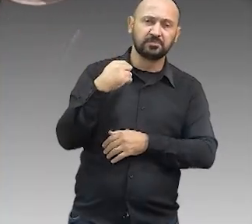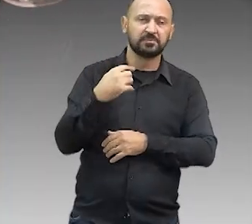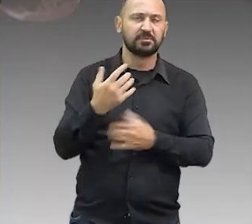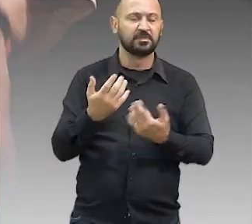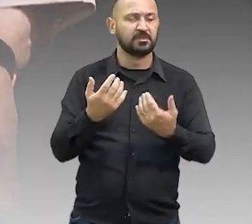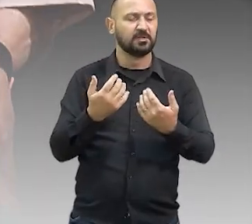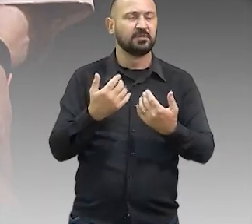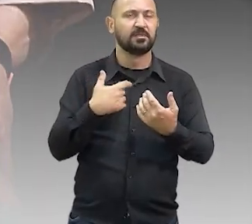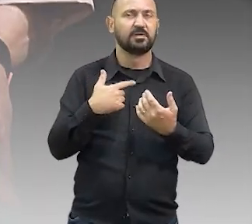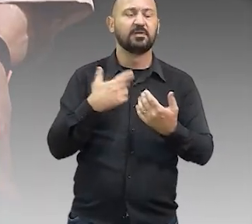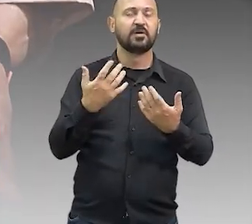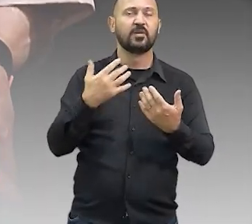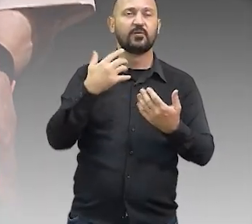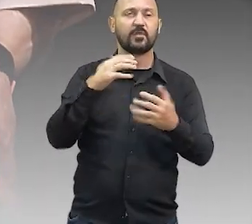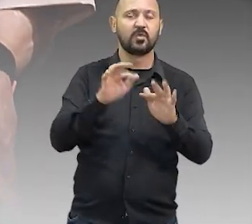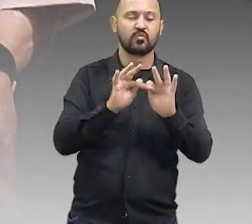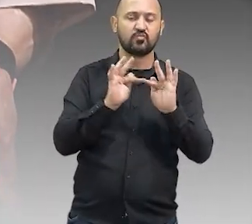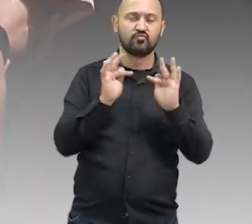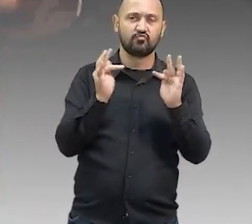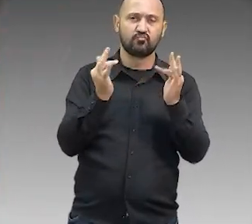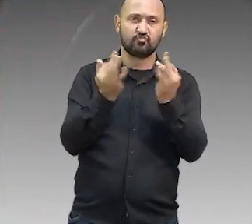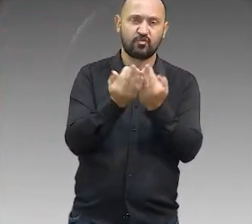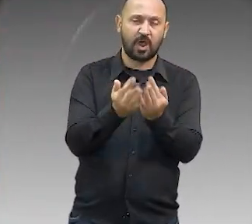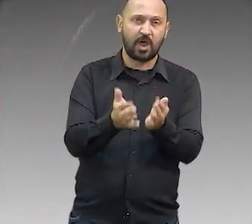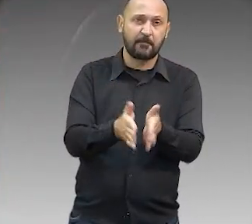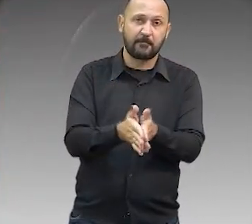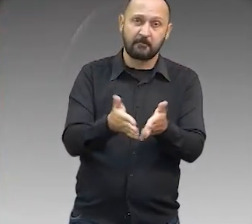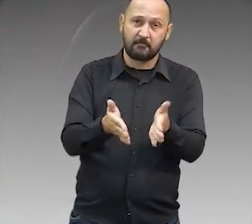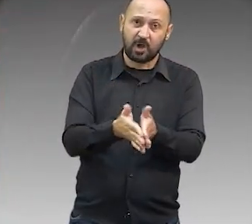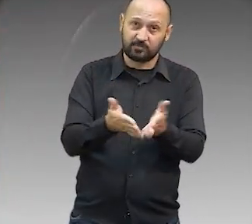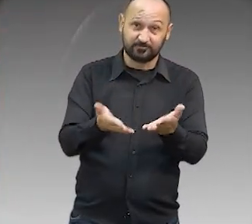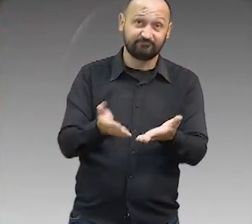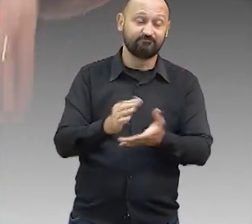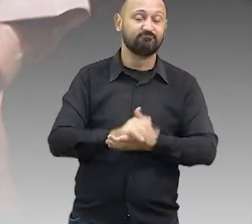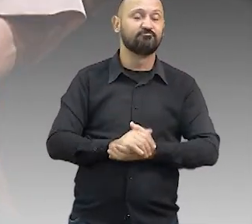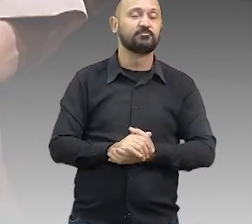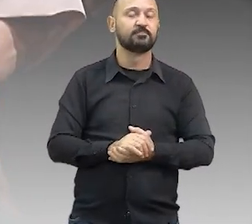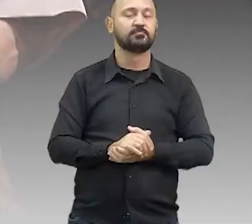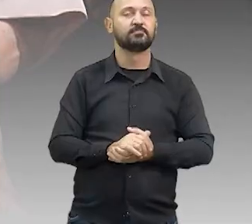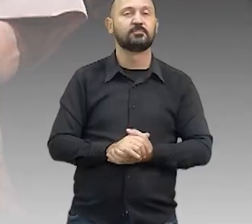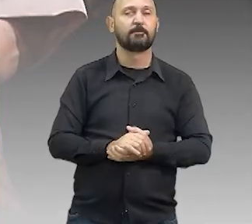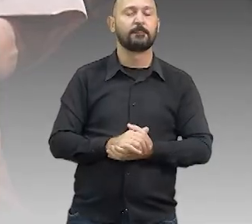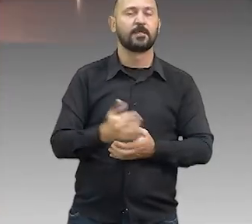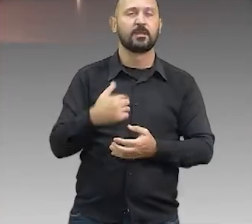uma família bem humilde, então eu fui trabalhar bem cedo,